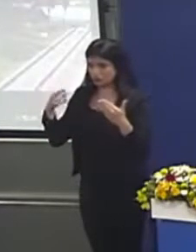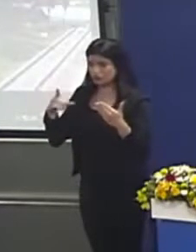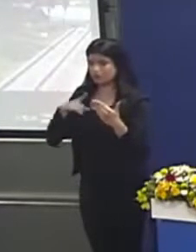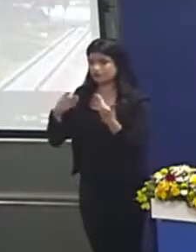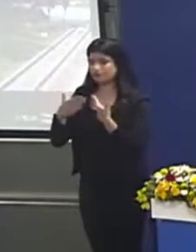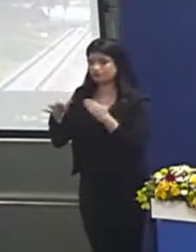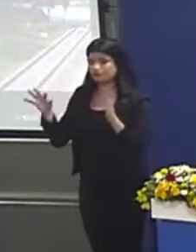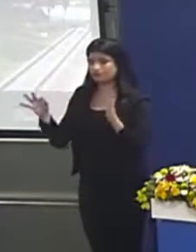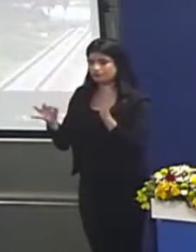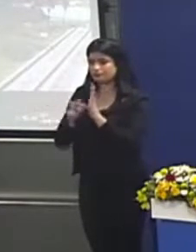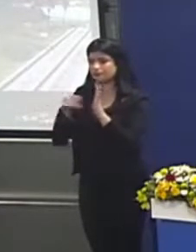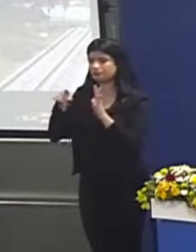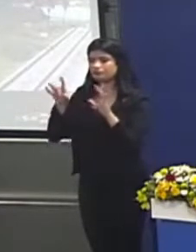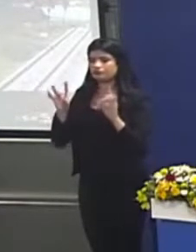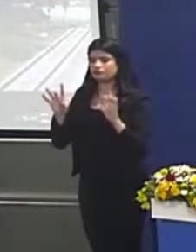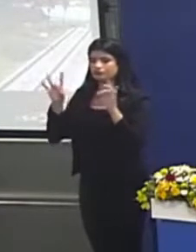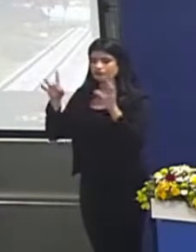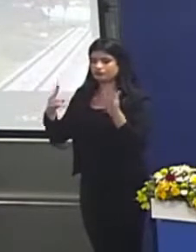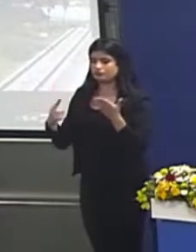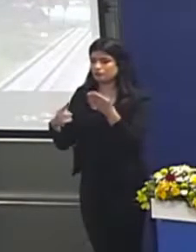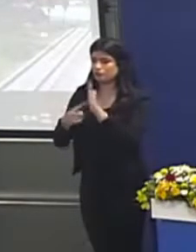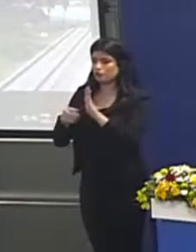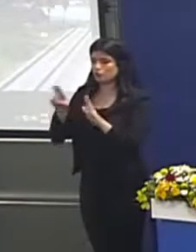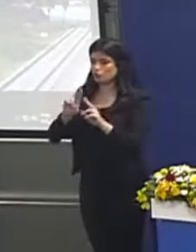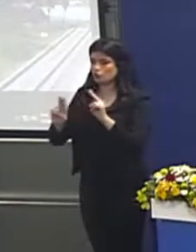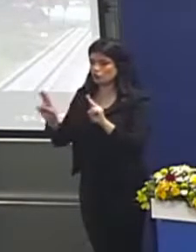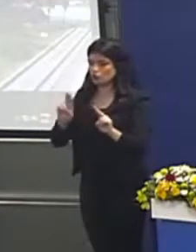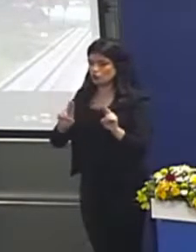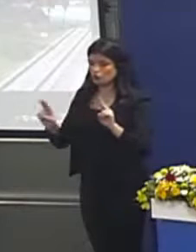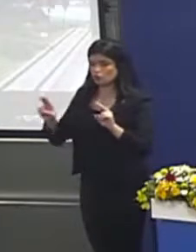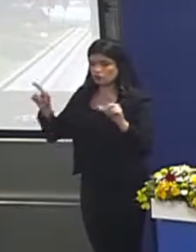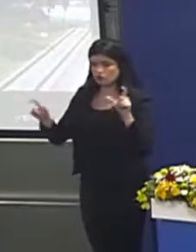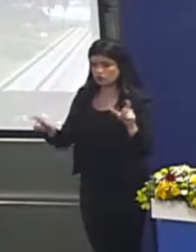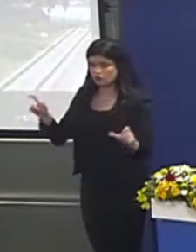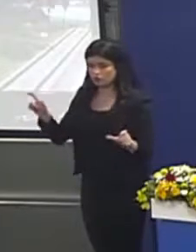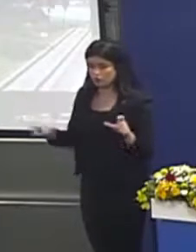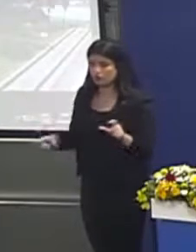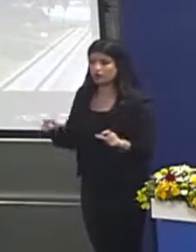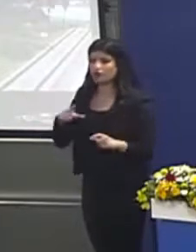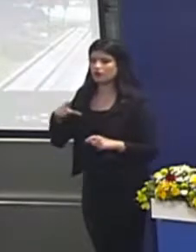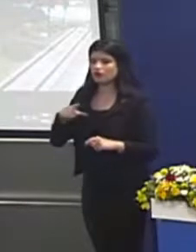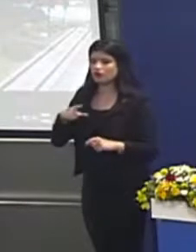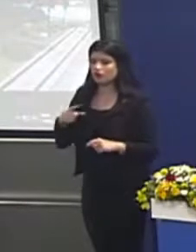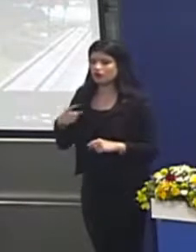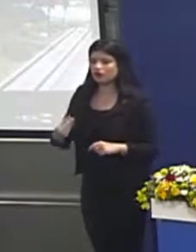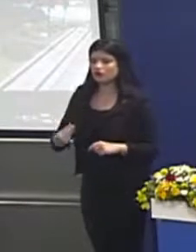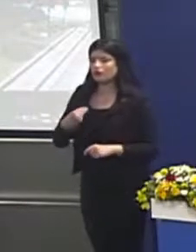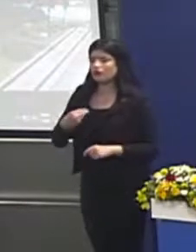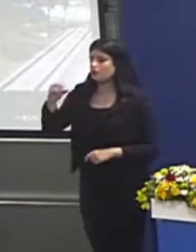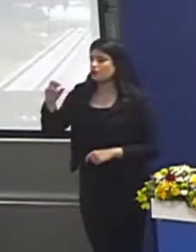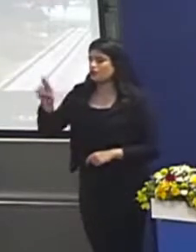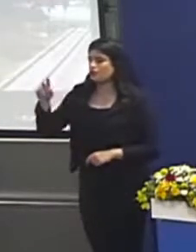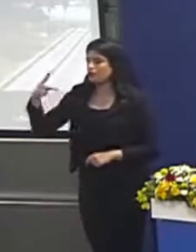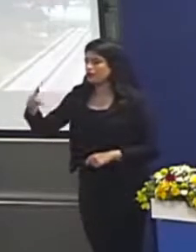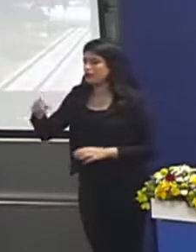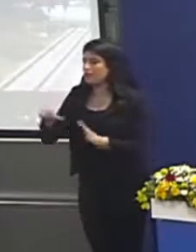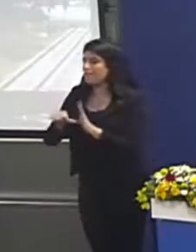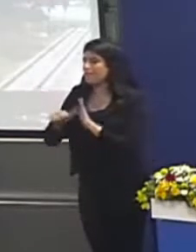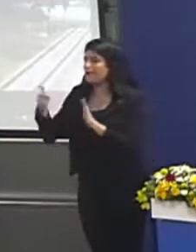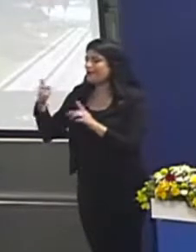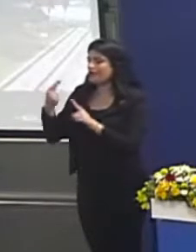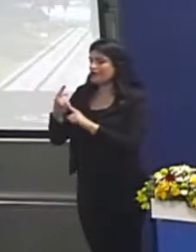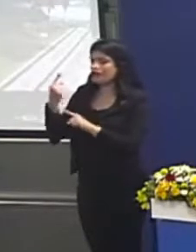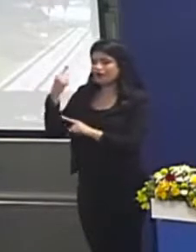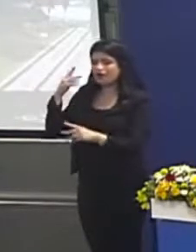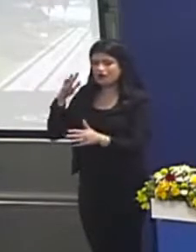um destaque especial para a apresentação dos nomes daqueles e daquelas que tiveram os primeiros CRPs, números